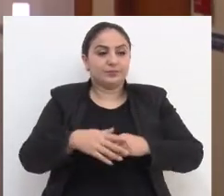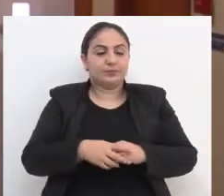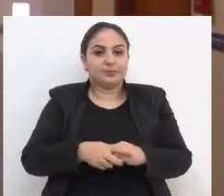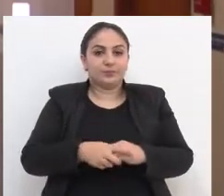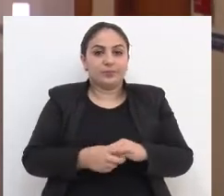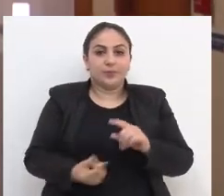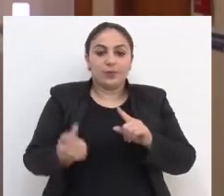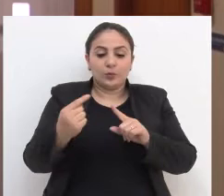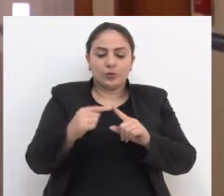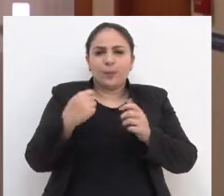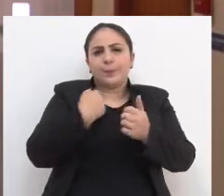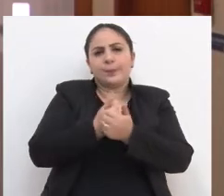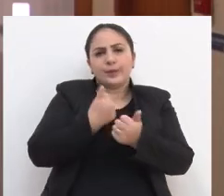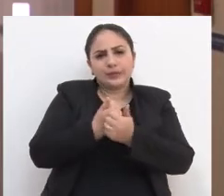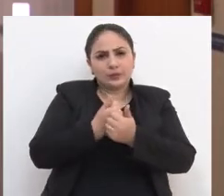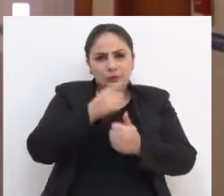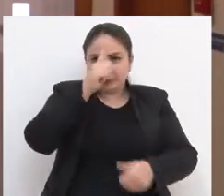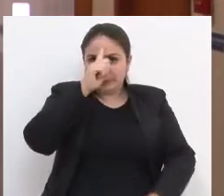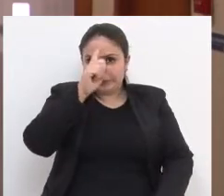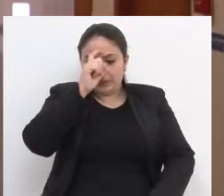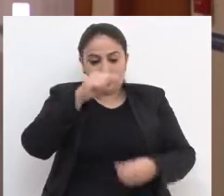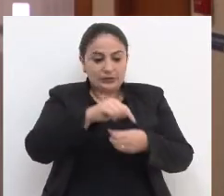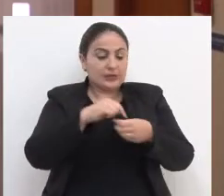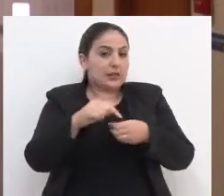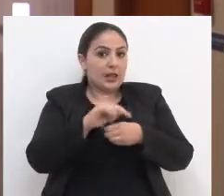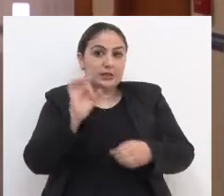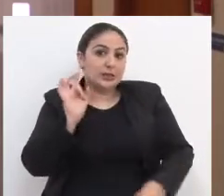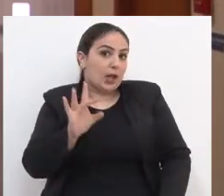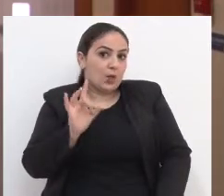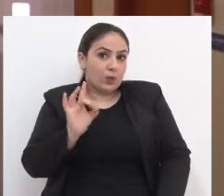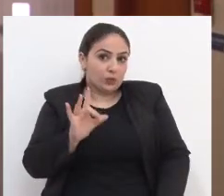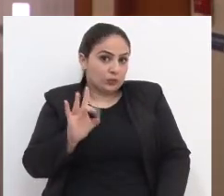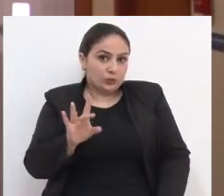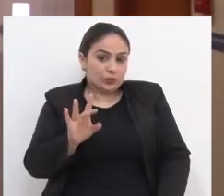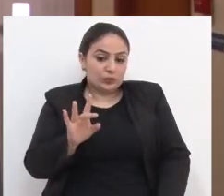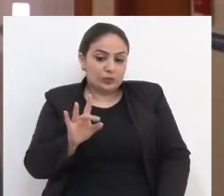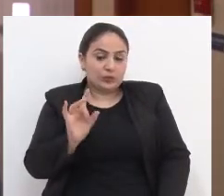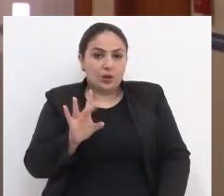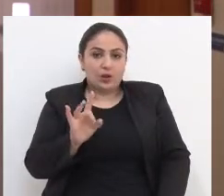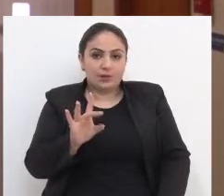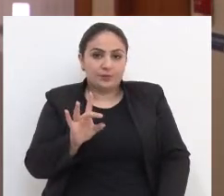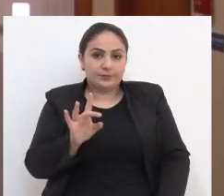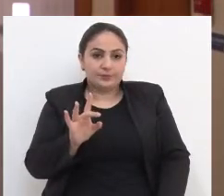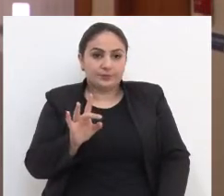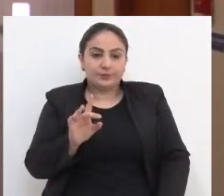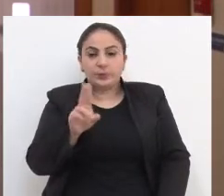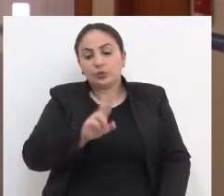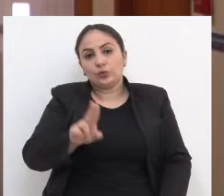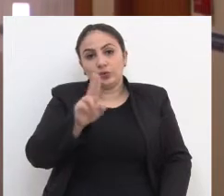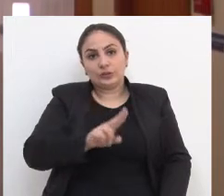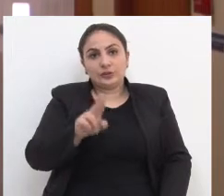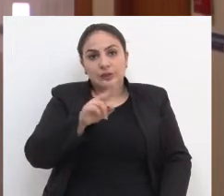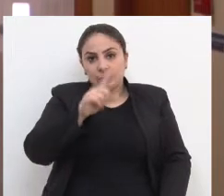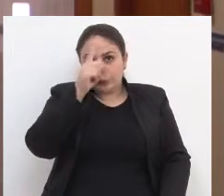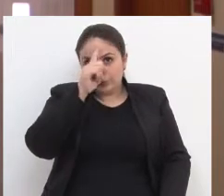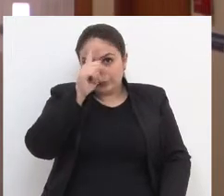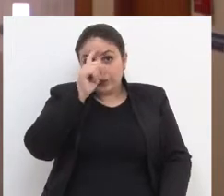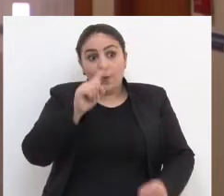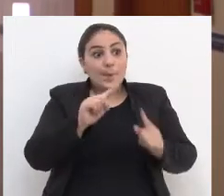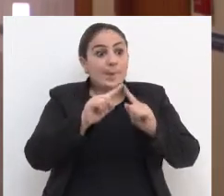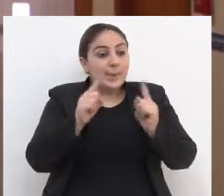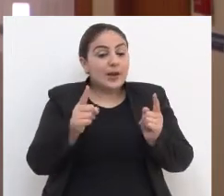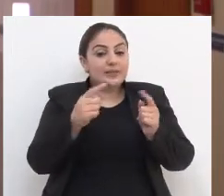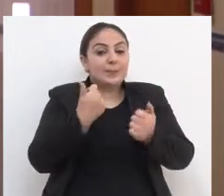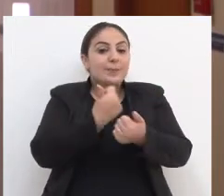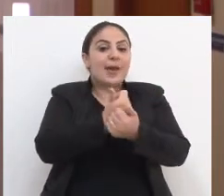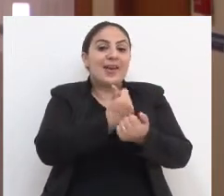fins próximos ao hospital da cidade. Não quer dizer que seja somente para fins de utilização do hospital,